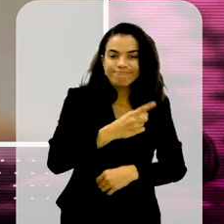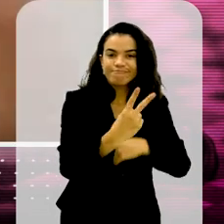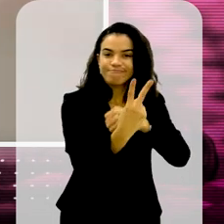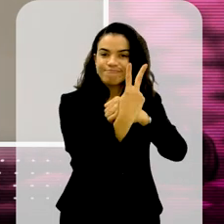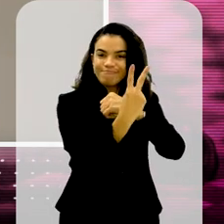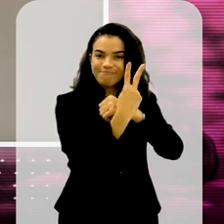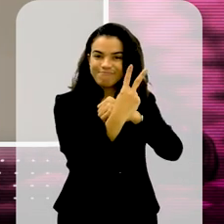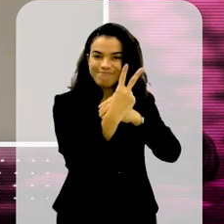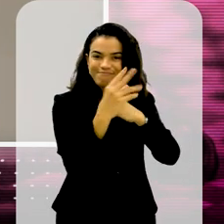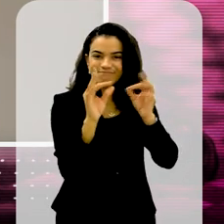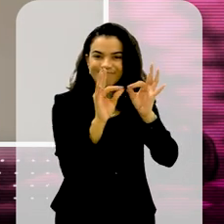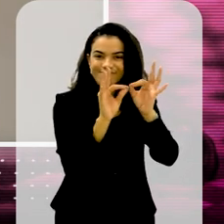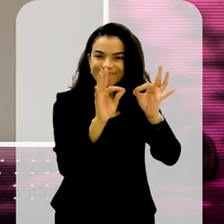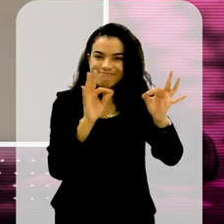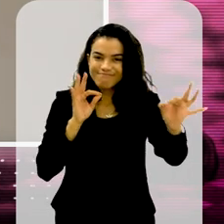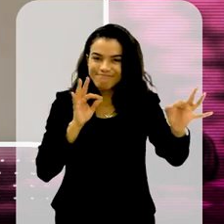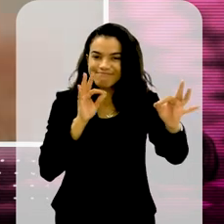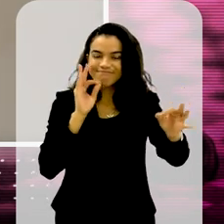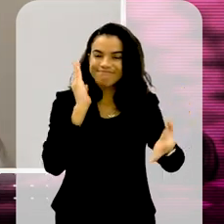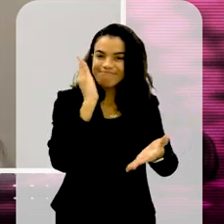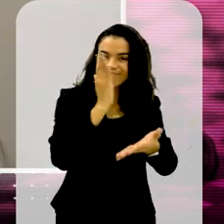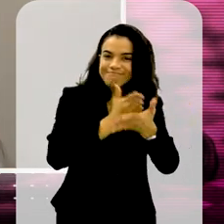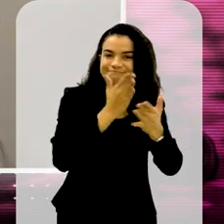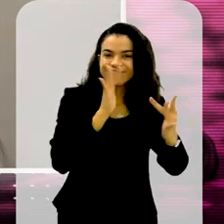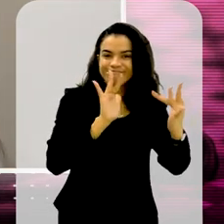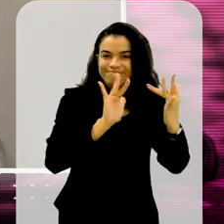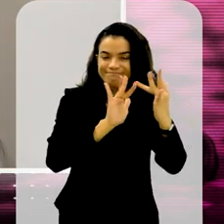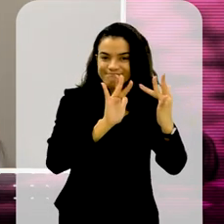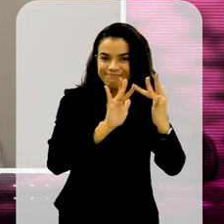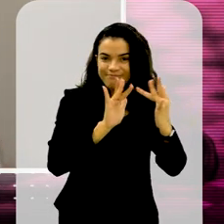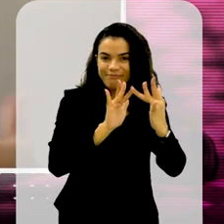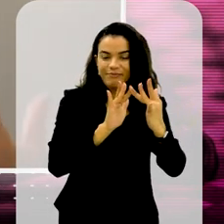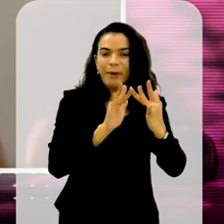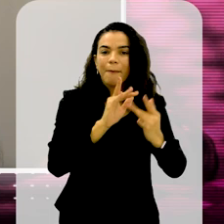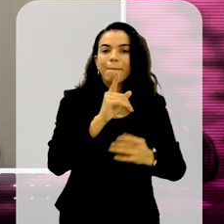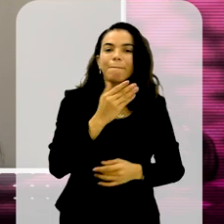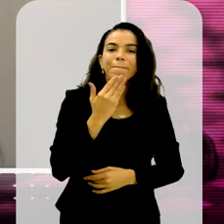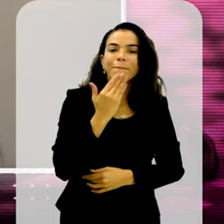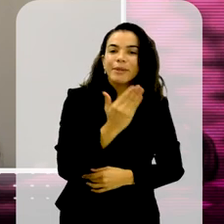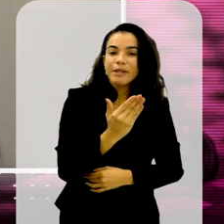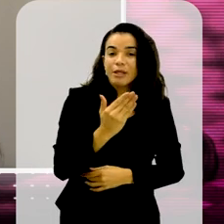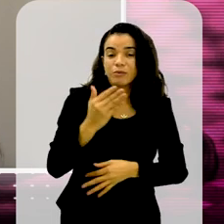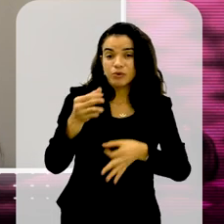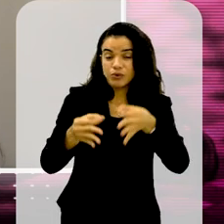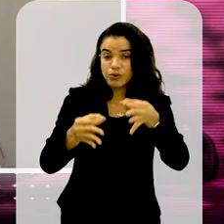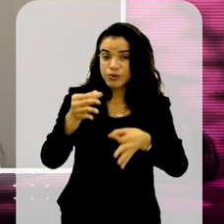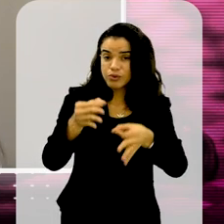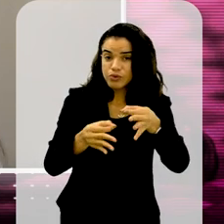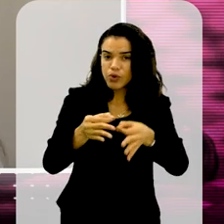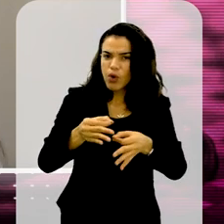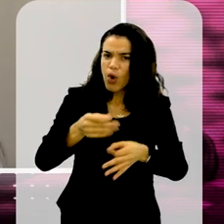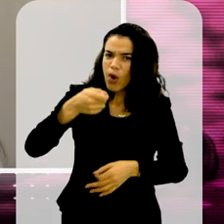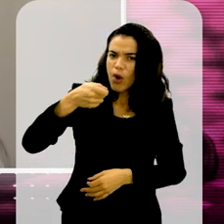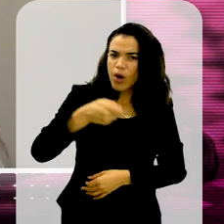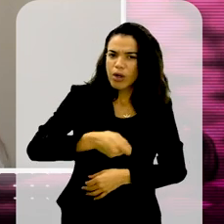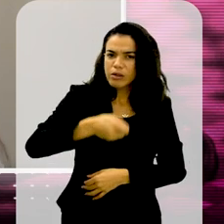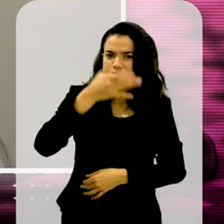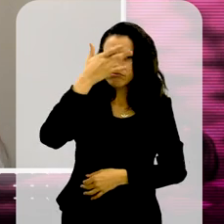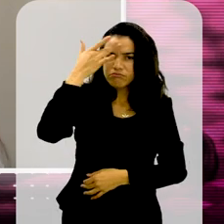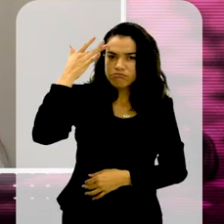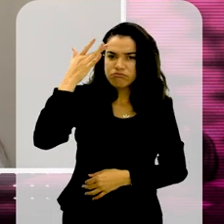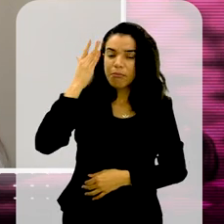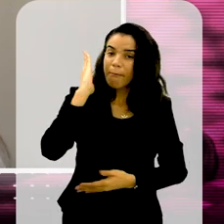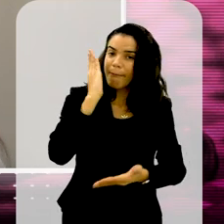uma medida protetiva, vamos assim dizer. Então, nós solicitamos uma ordem ao juiz para que ele obrigue